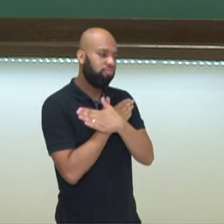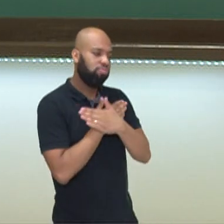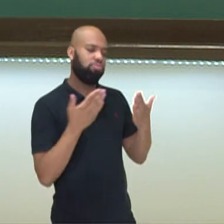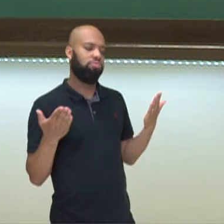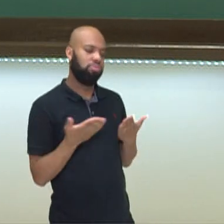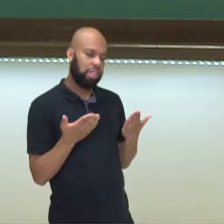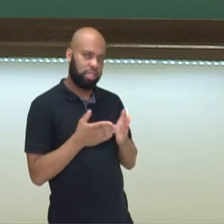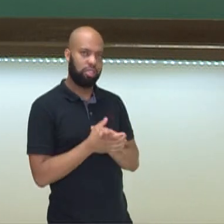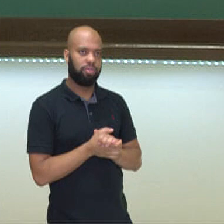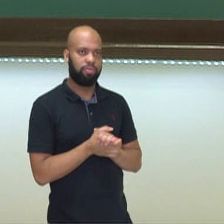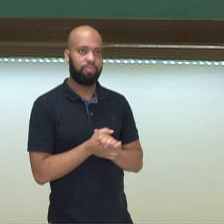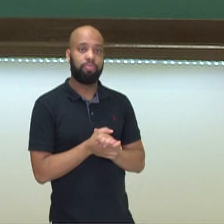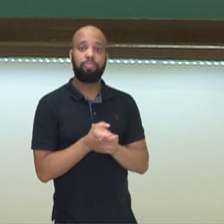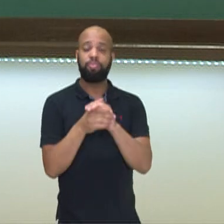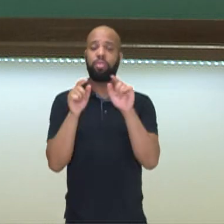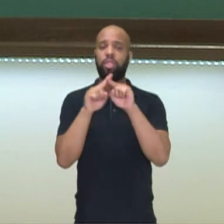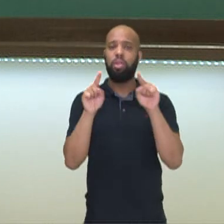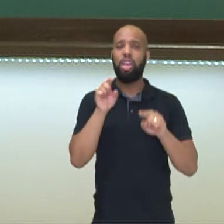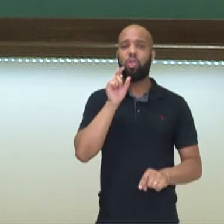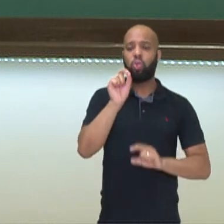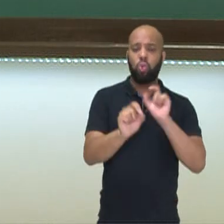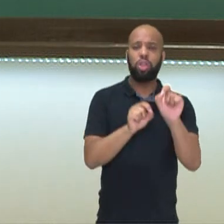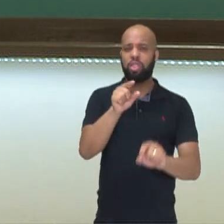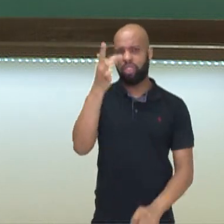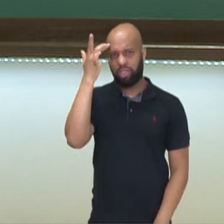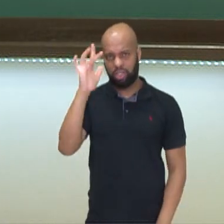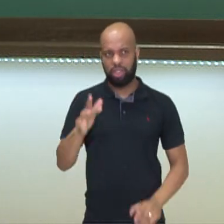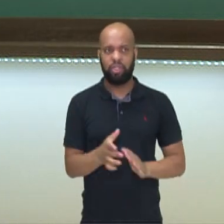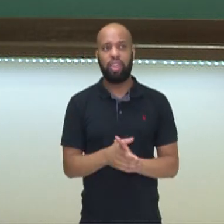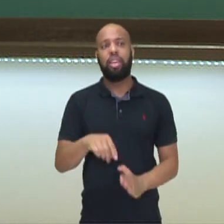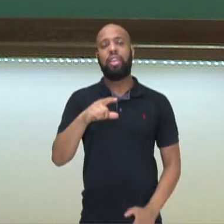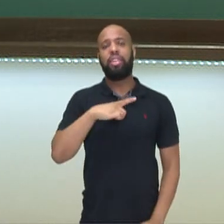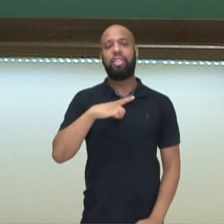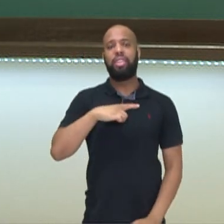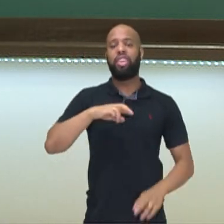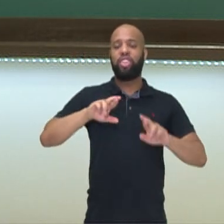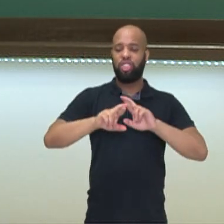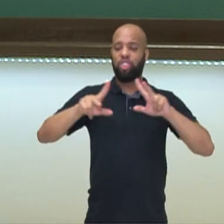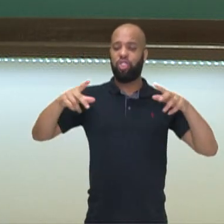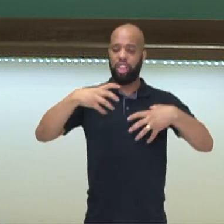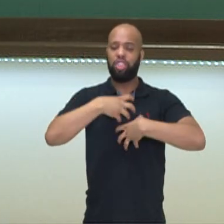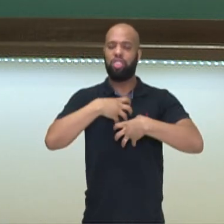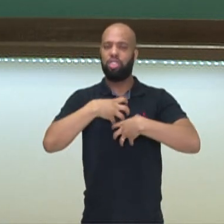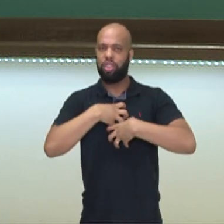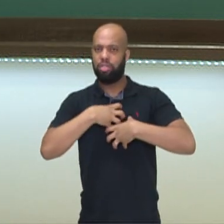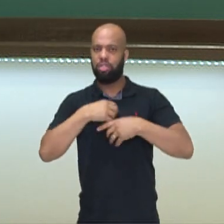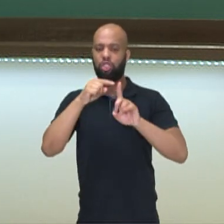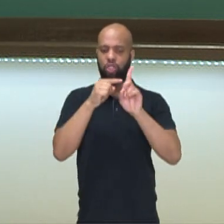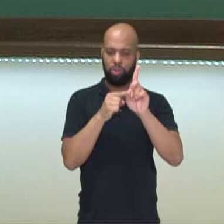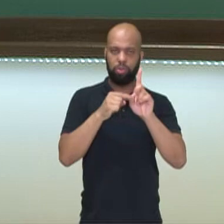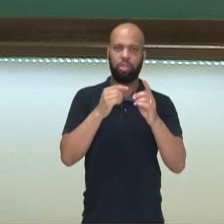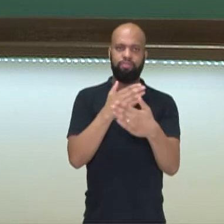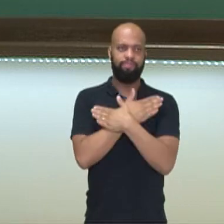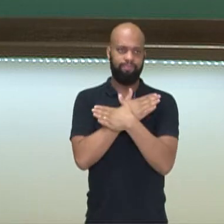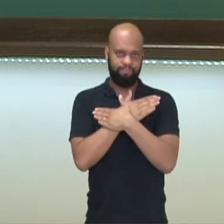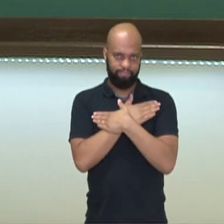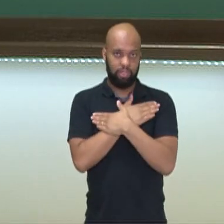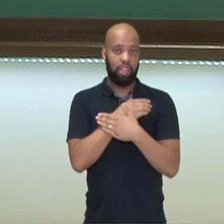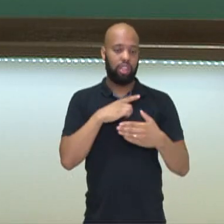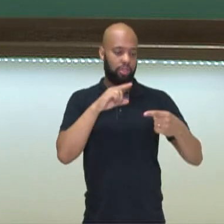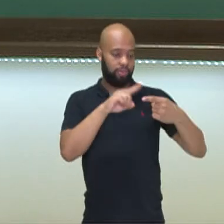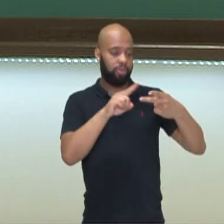desempregado. Só que o que você não sabe é que existem diferentes tipos de desemprego, tá? No caso aqui,